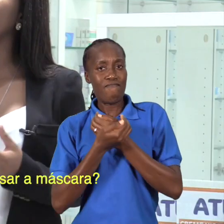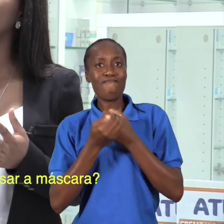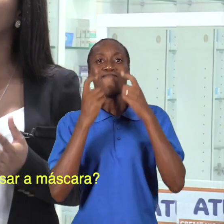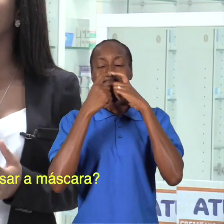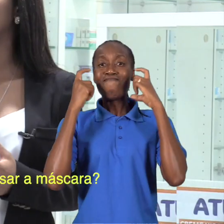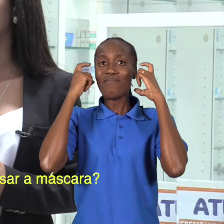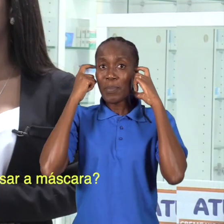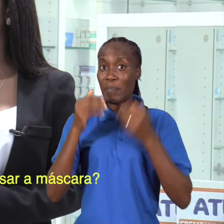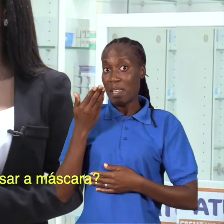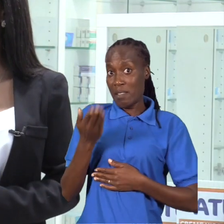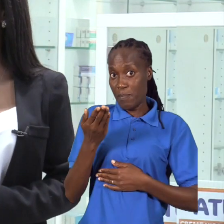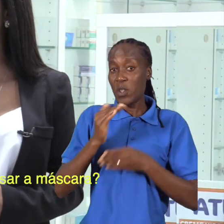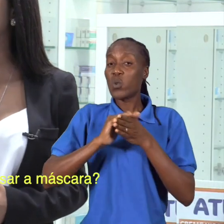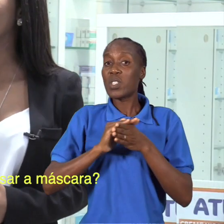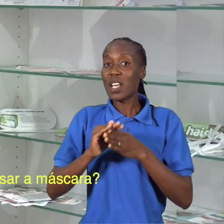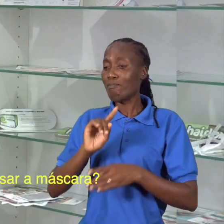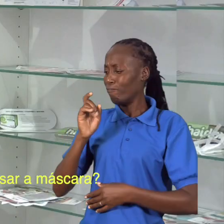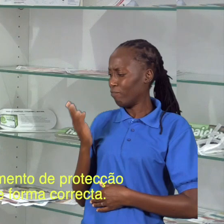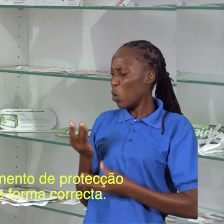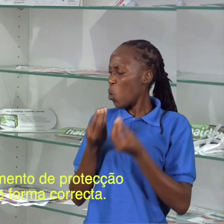a forma correta de usar a máscara?